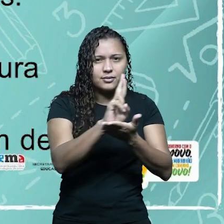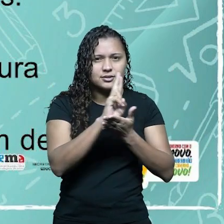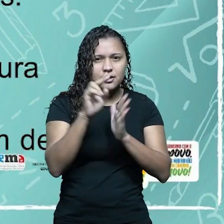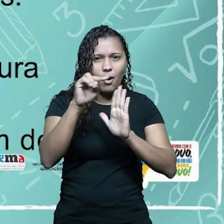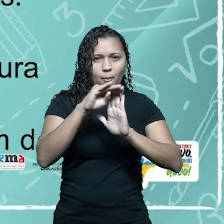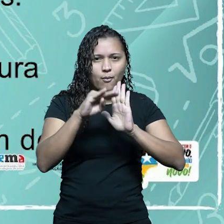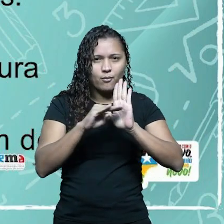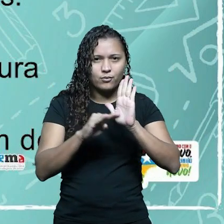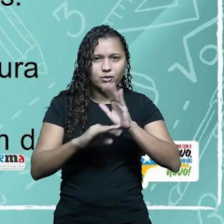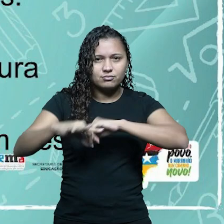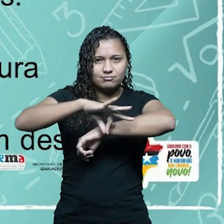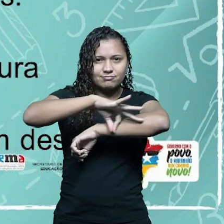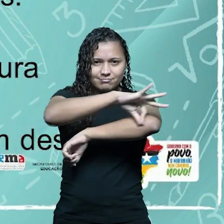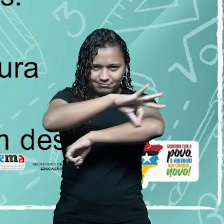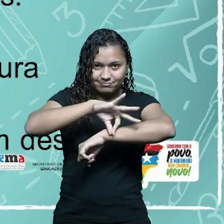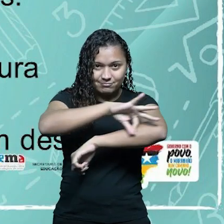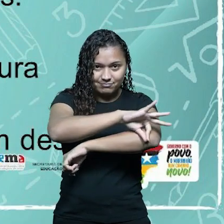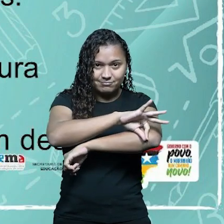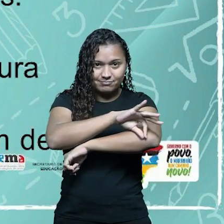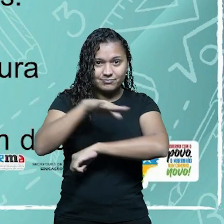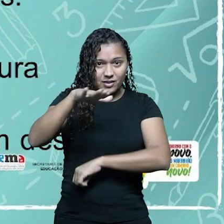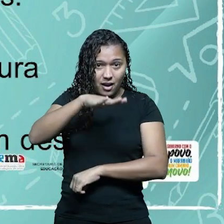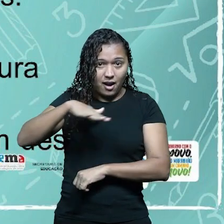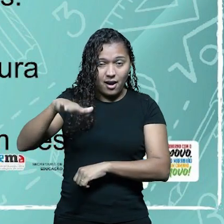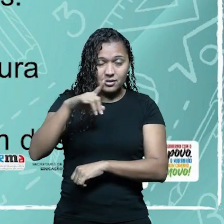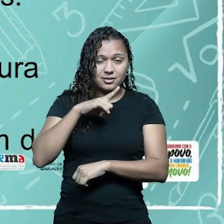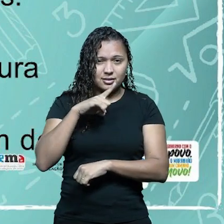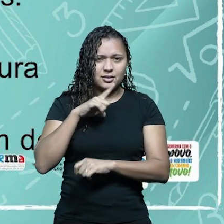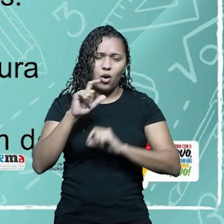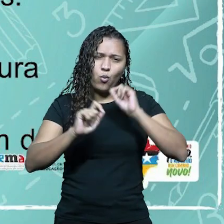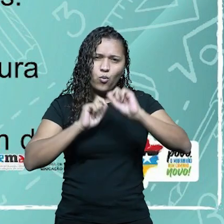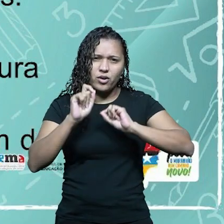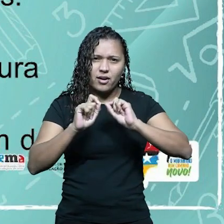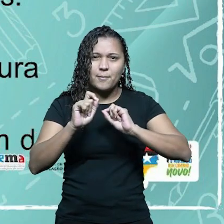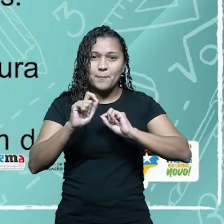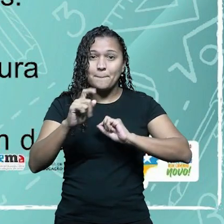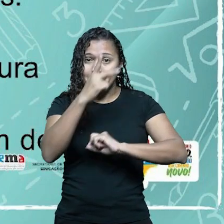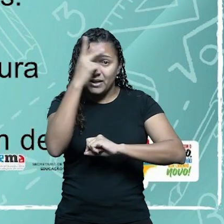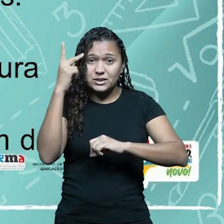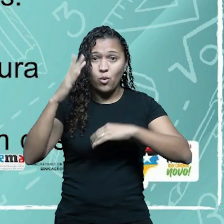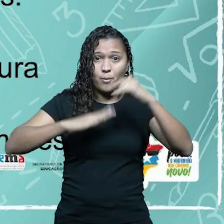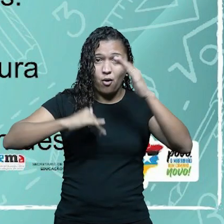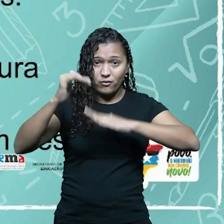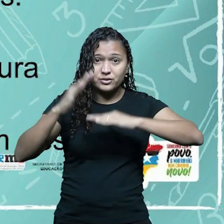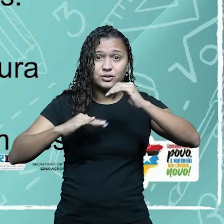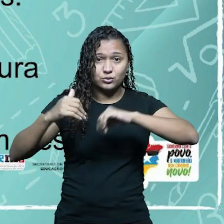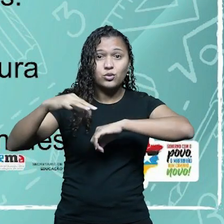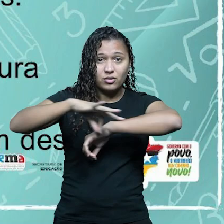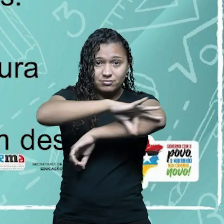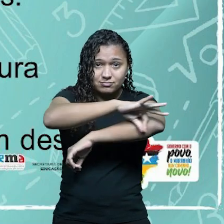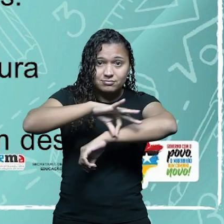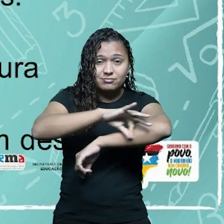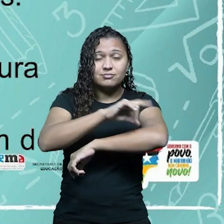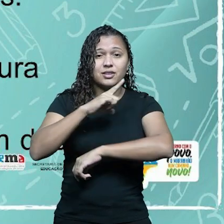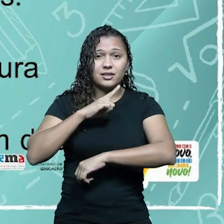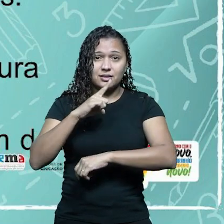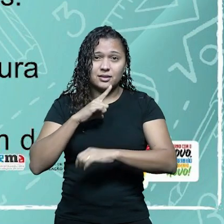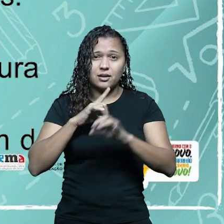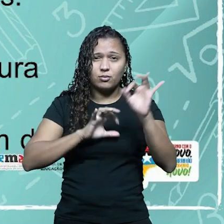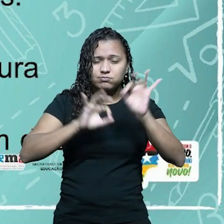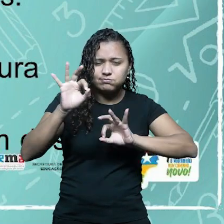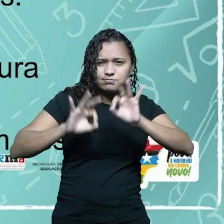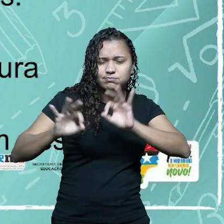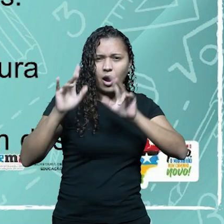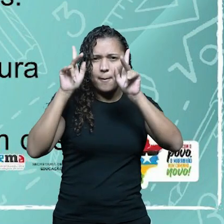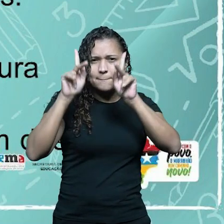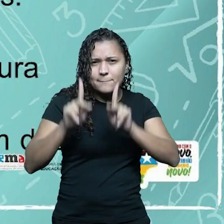projetos de arquitetura. Esses registros são feitos por arquitetos ou projetistas e têm como objetivo